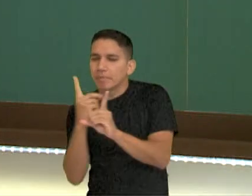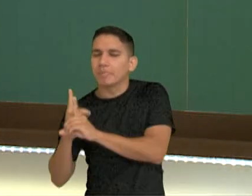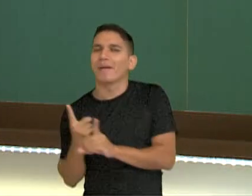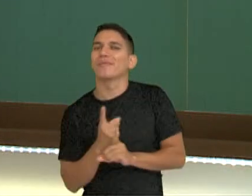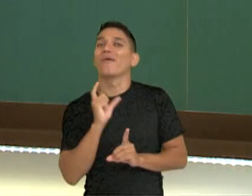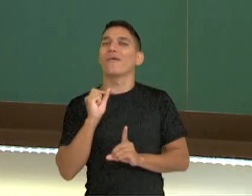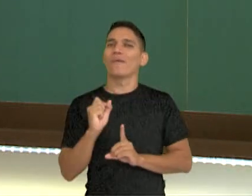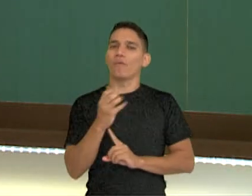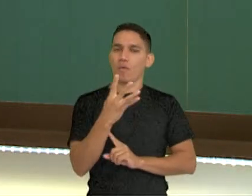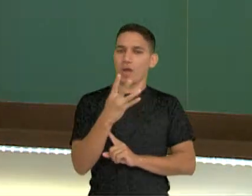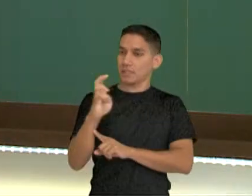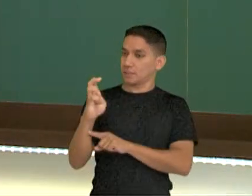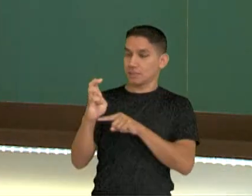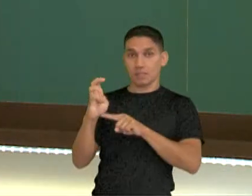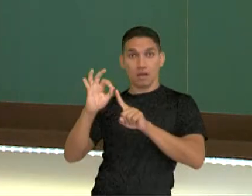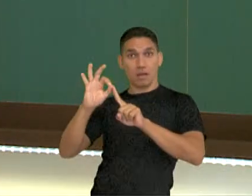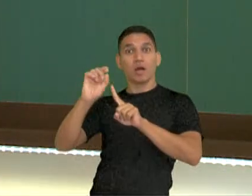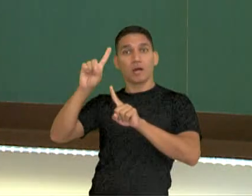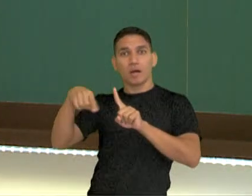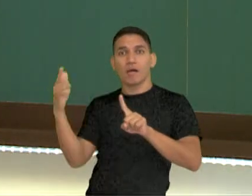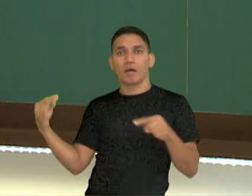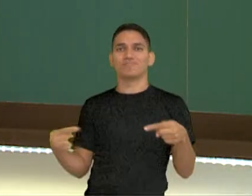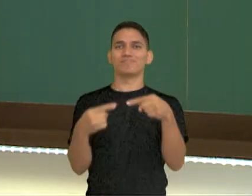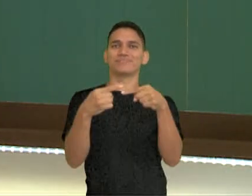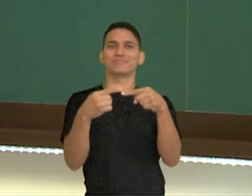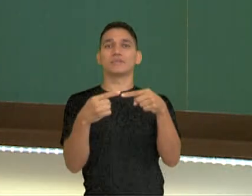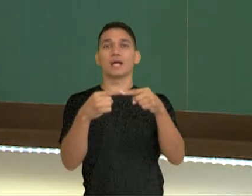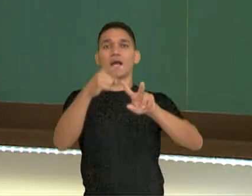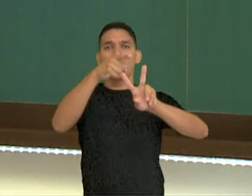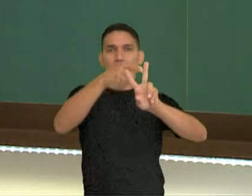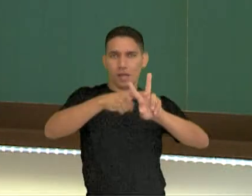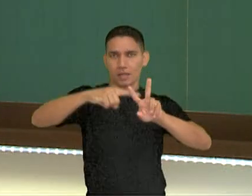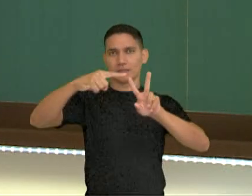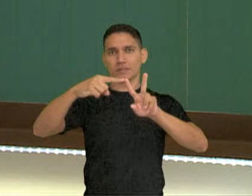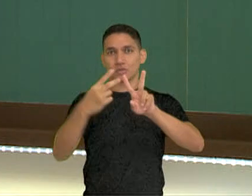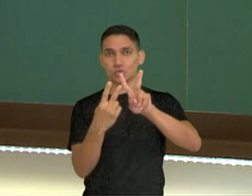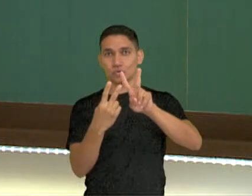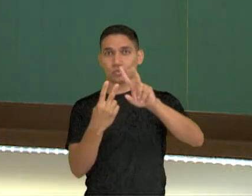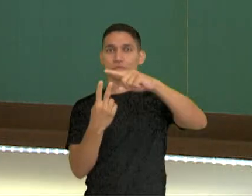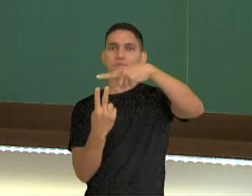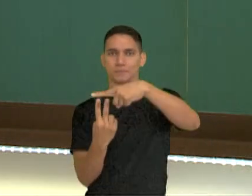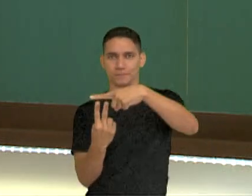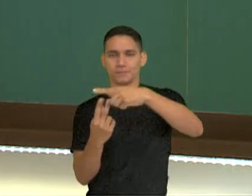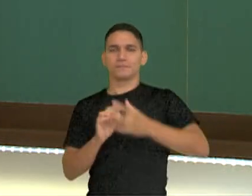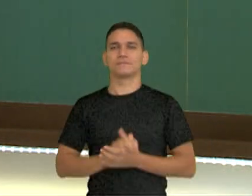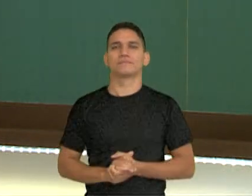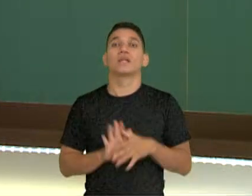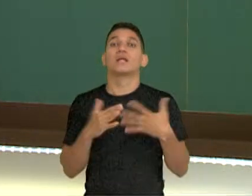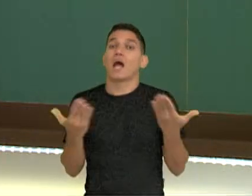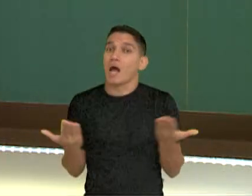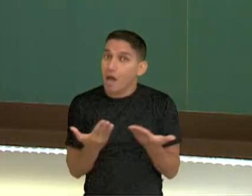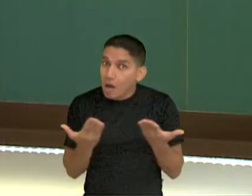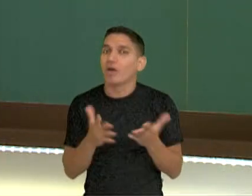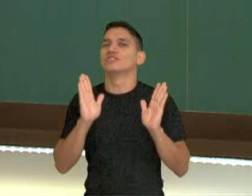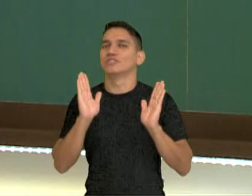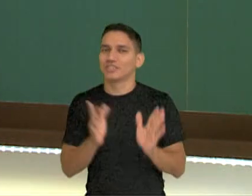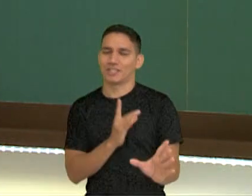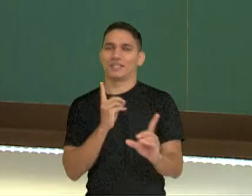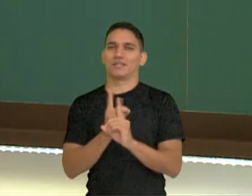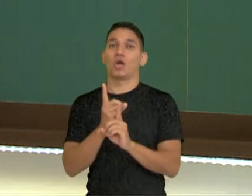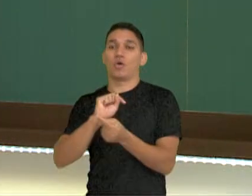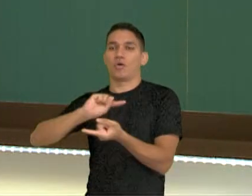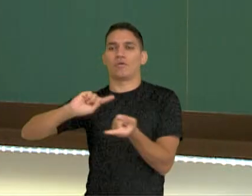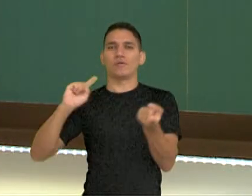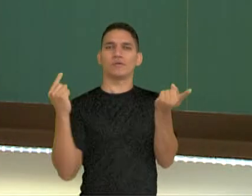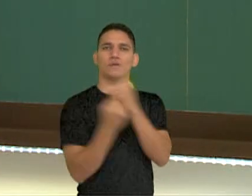ângulo de 45 graus tem o cosseno raiz de 2 sobre 2. Então, agora, o que a gente faz? O caminho